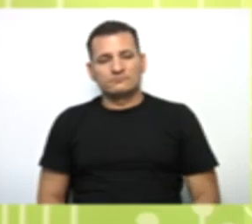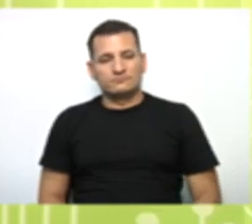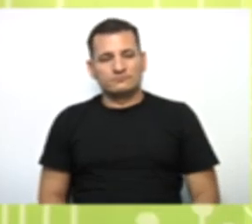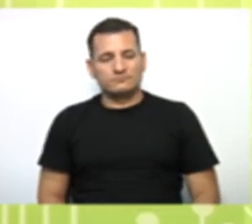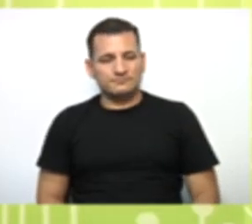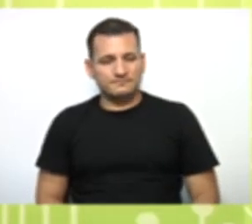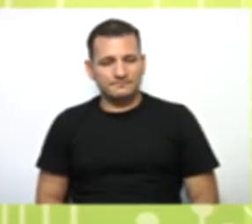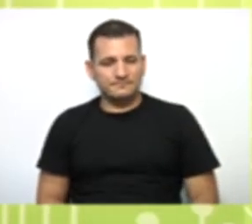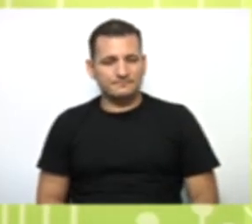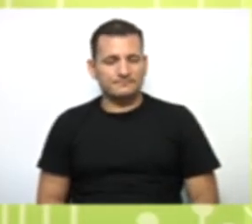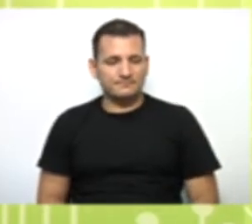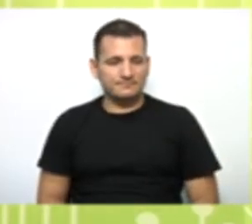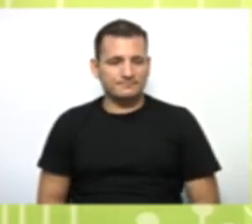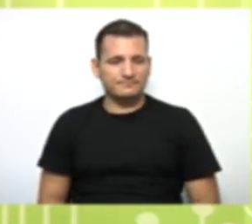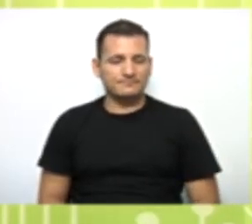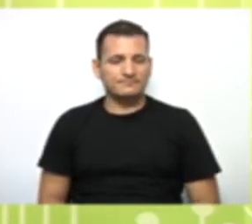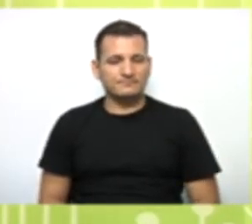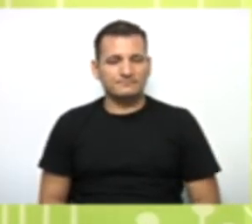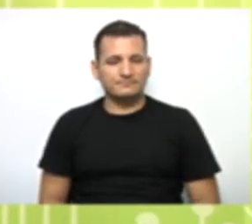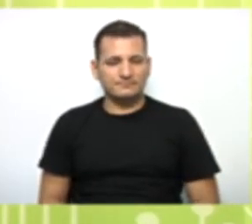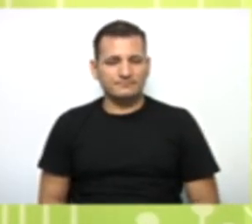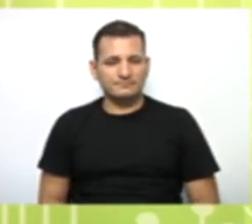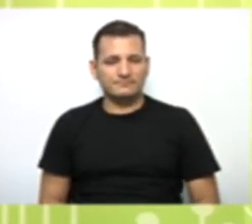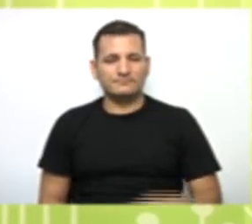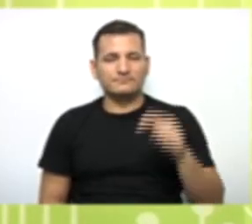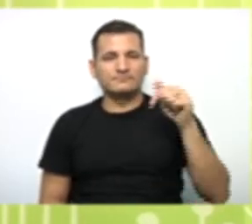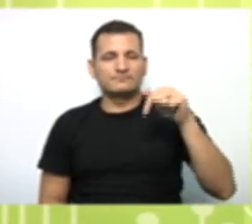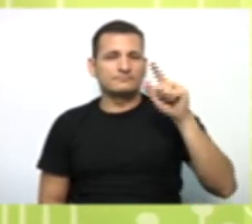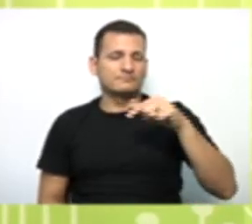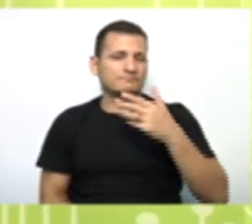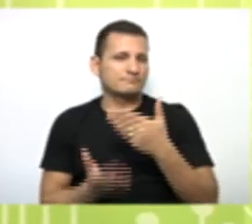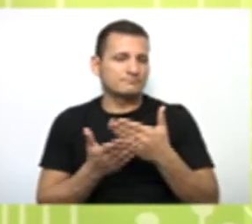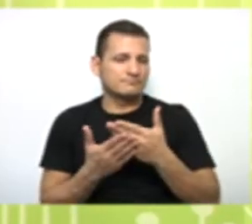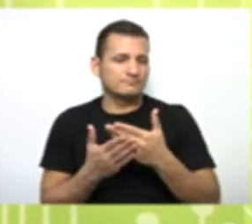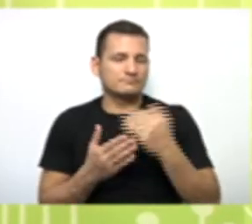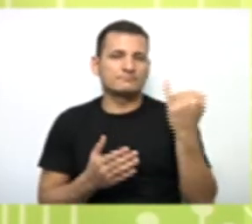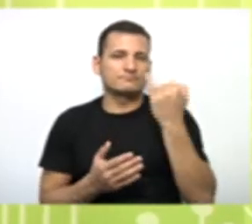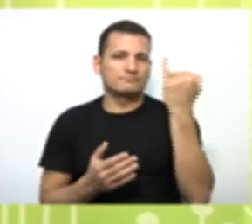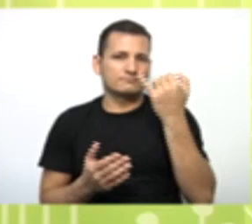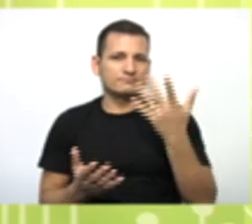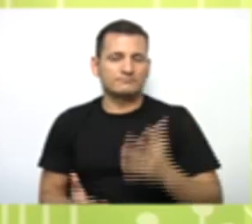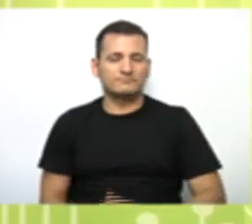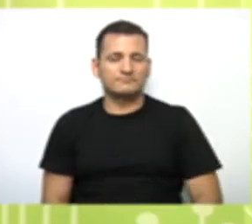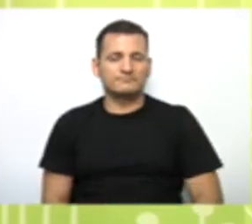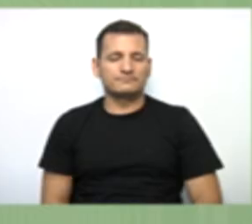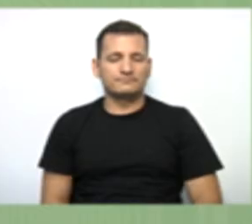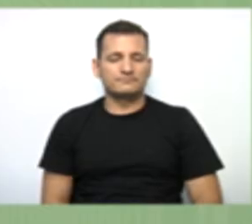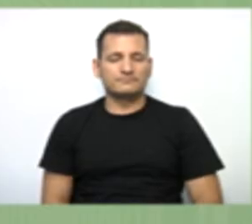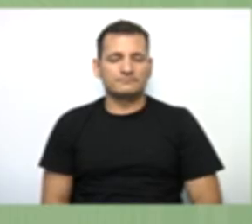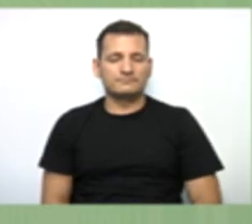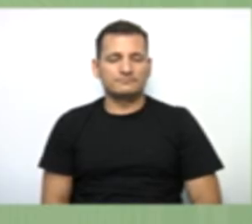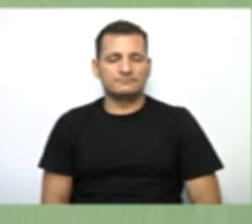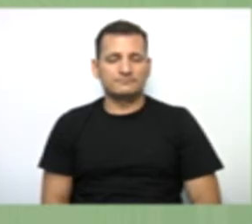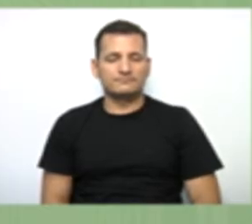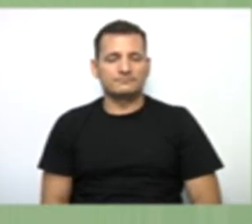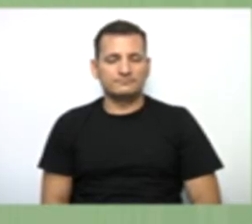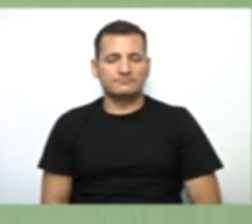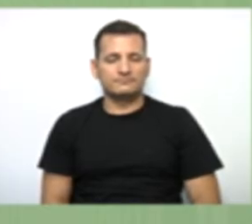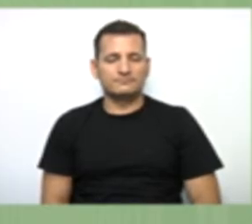professora Sara. Não vamos, né, vamos deixar. Isso aqui é uma aula muito importante.